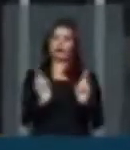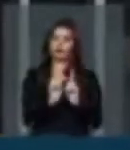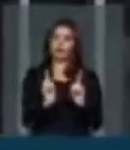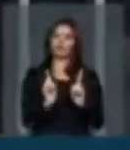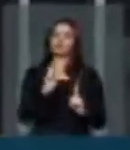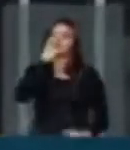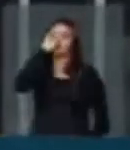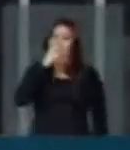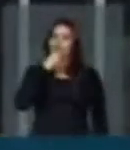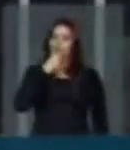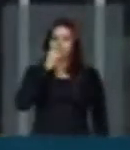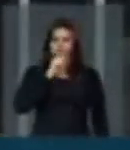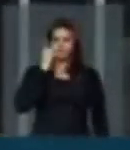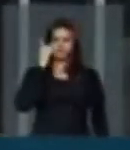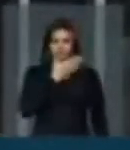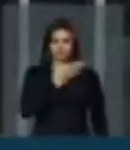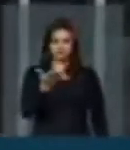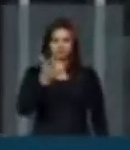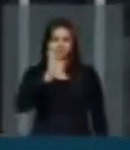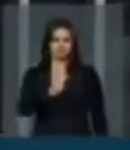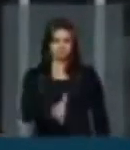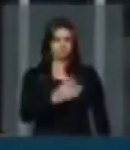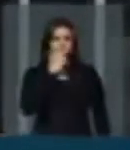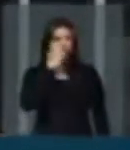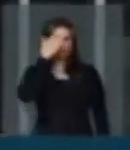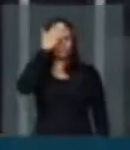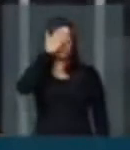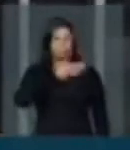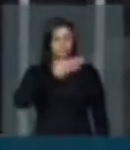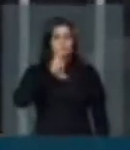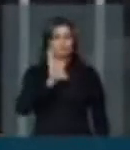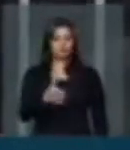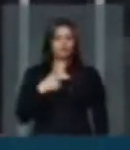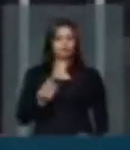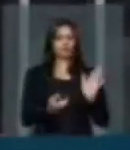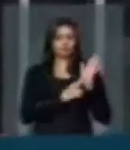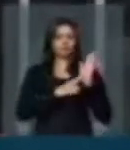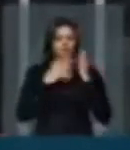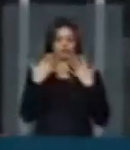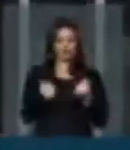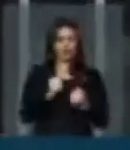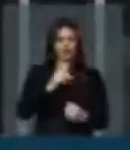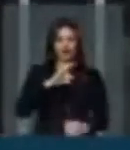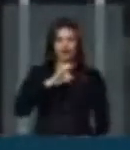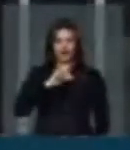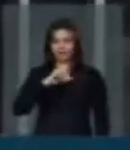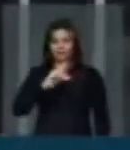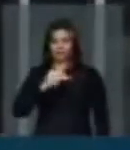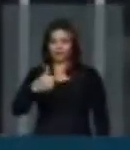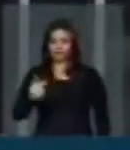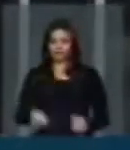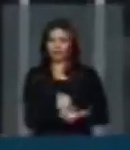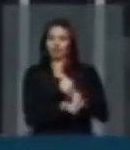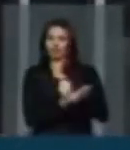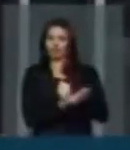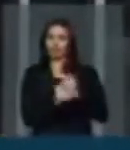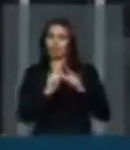Senhoras e senhores parlamentares, já seria sério a admissão de Caixa 2. Mas o mensalão não era